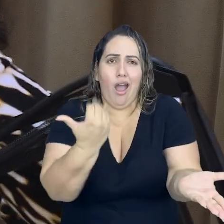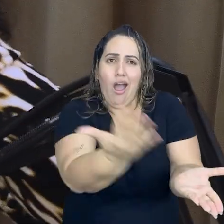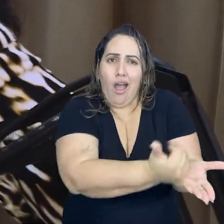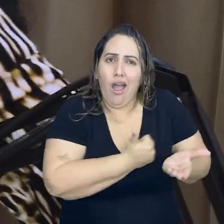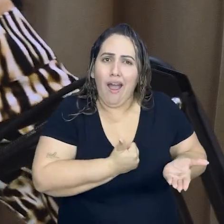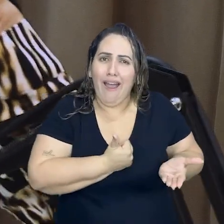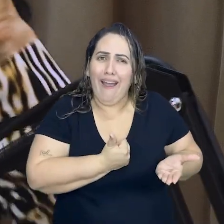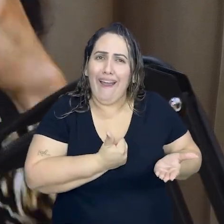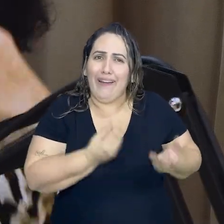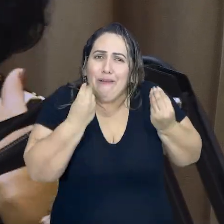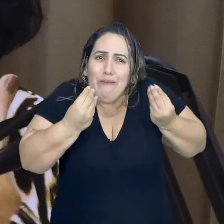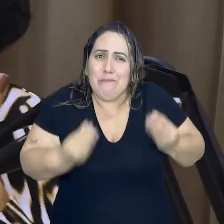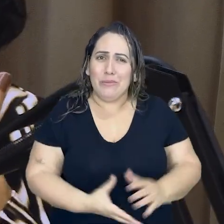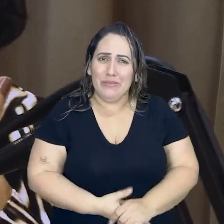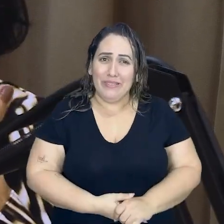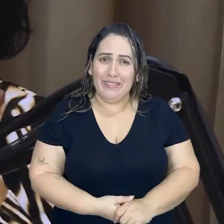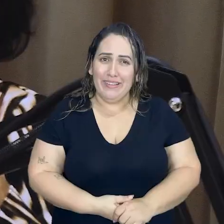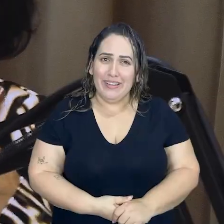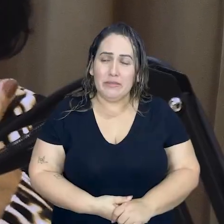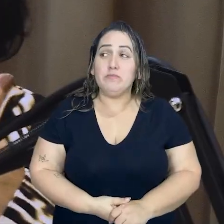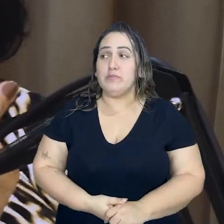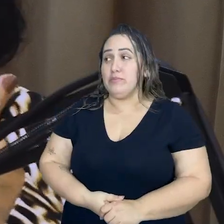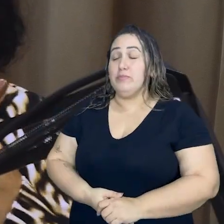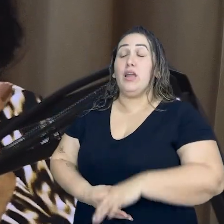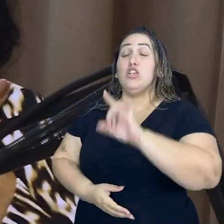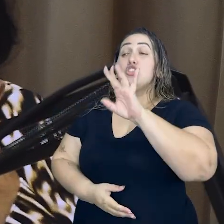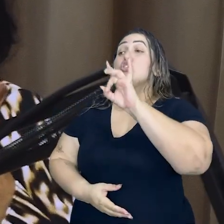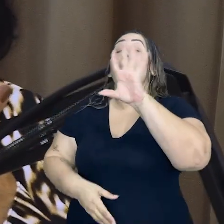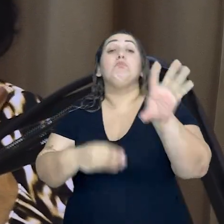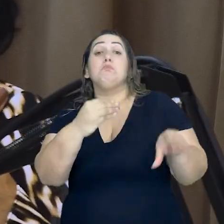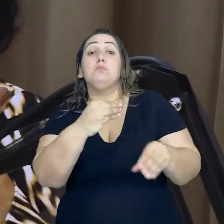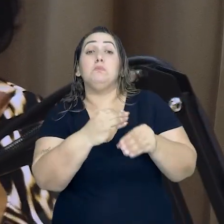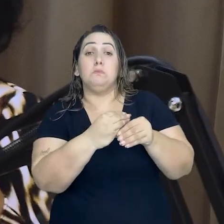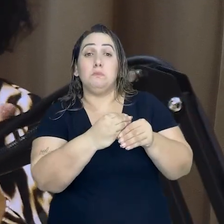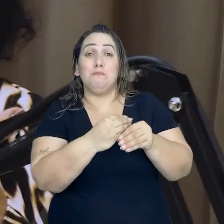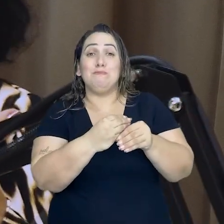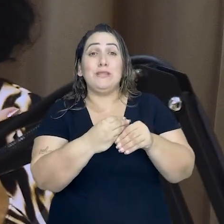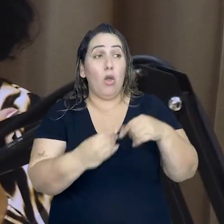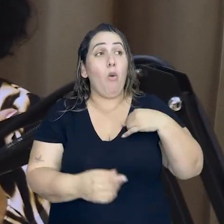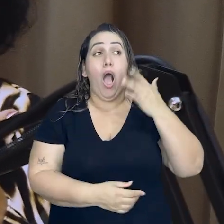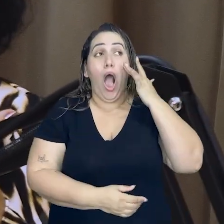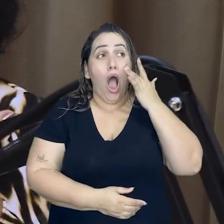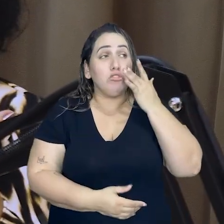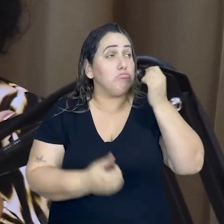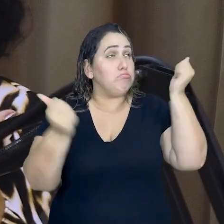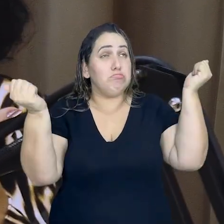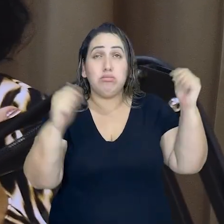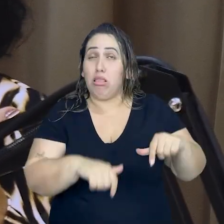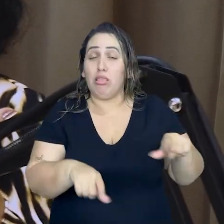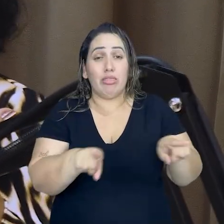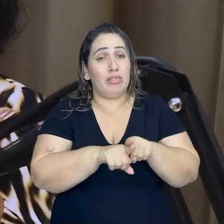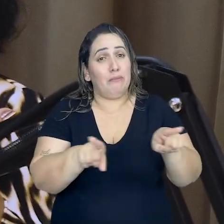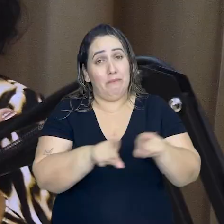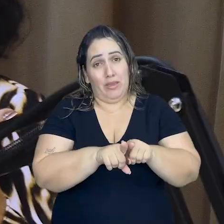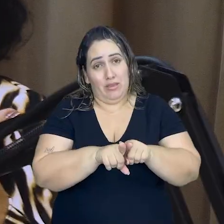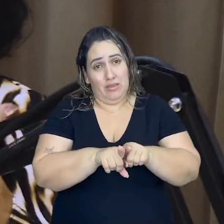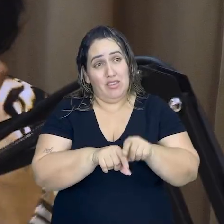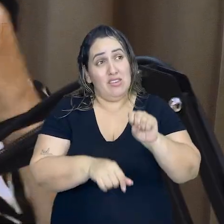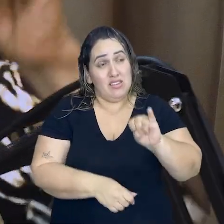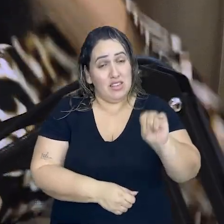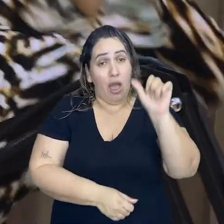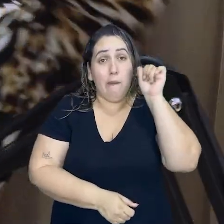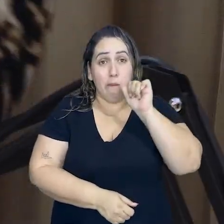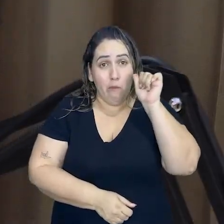dá para você extrair que aquele dinheiro é para você usar na sua candidatura. Porém, se